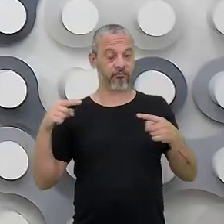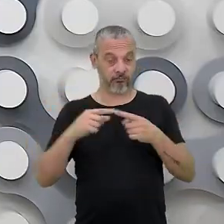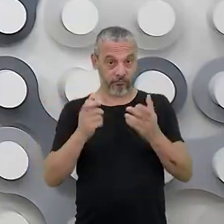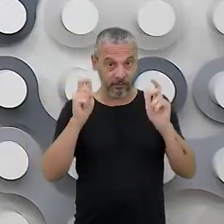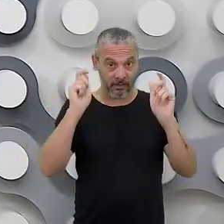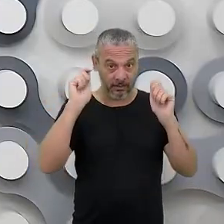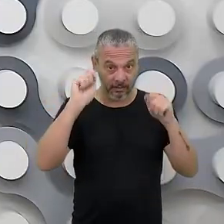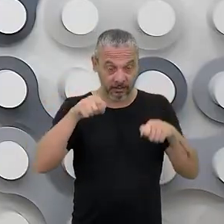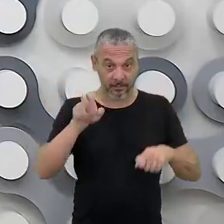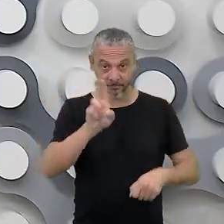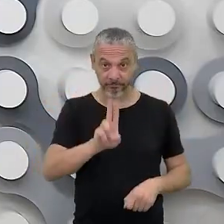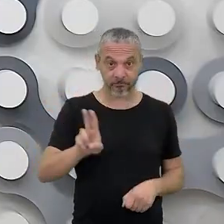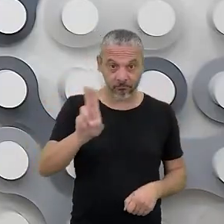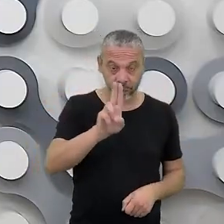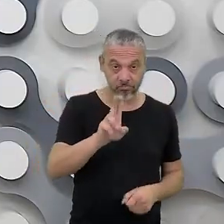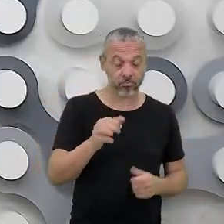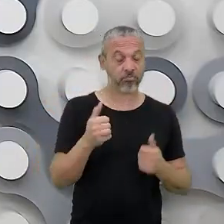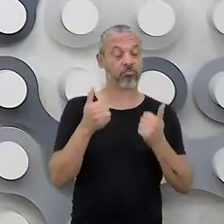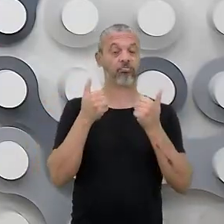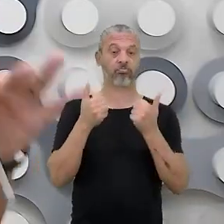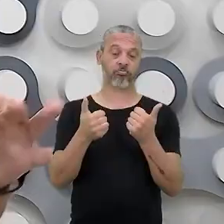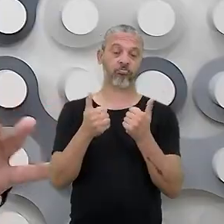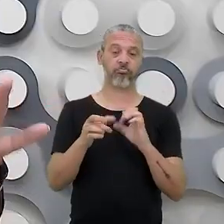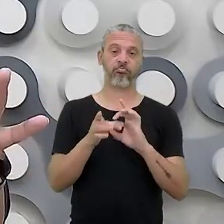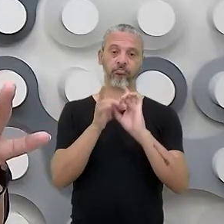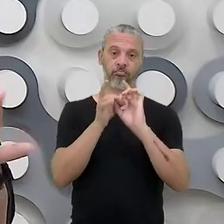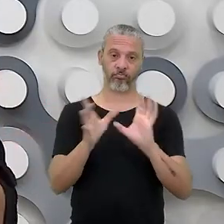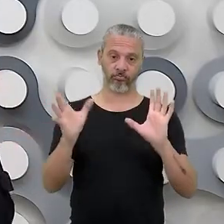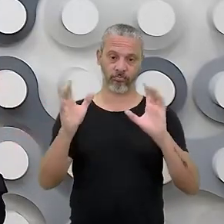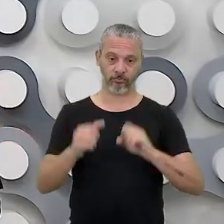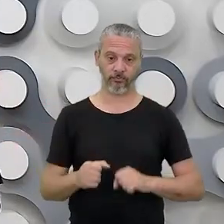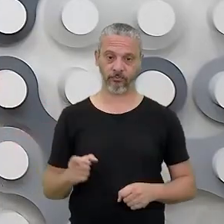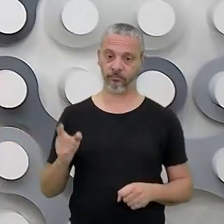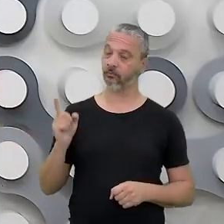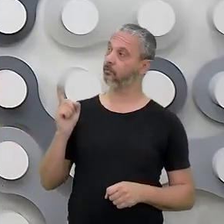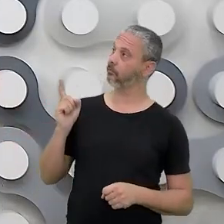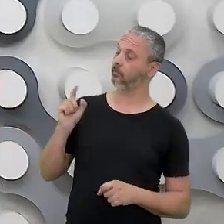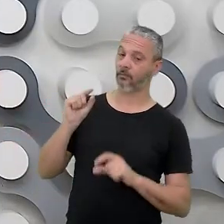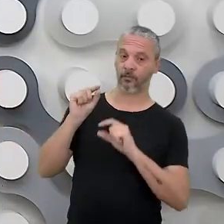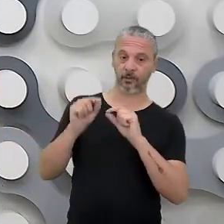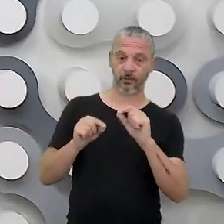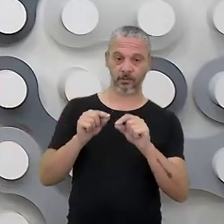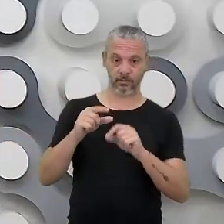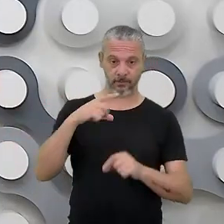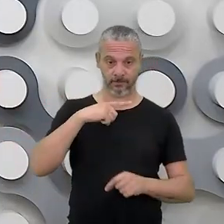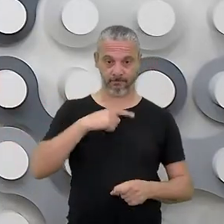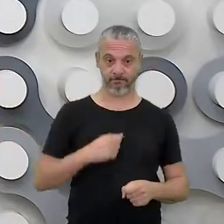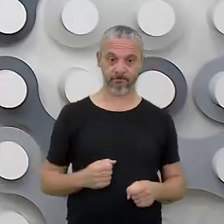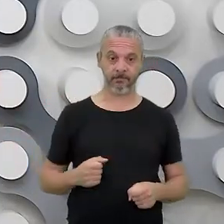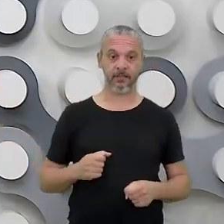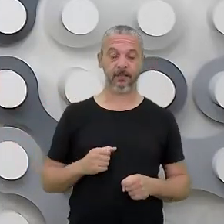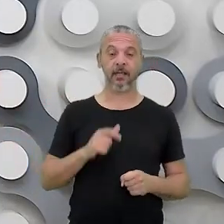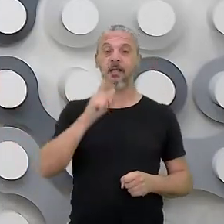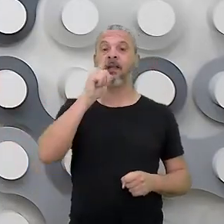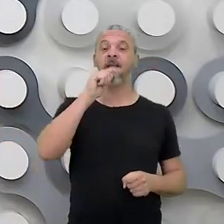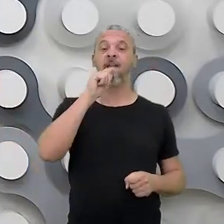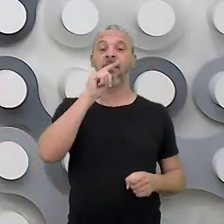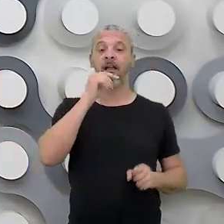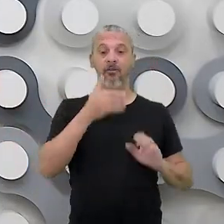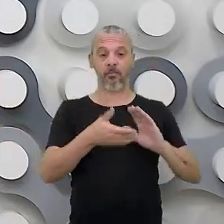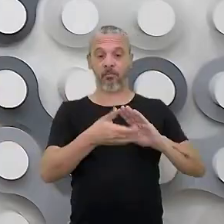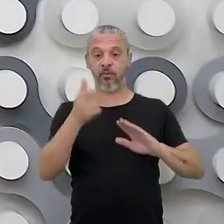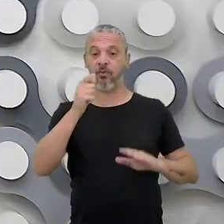aí, se der para ser usado ou adaptado, fique à vontade. Aqui, nós temos esse canudinho reto. Para a água